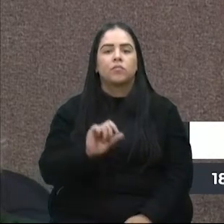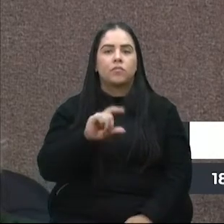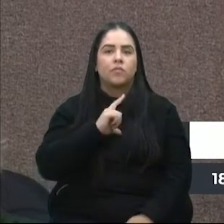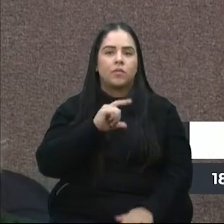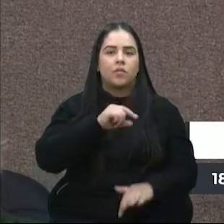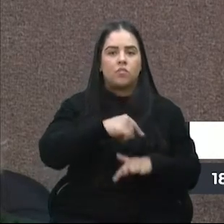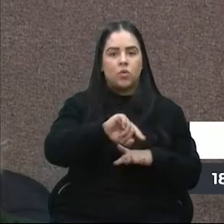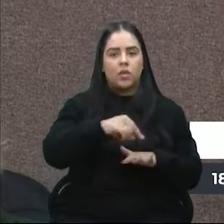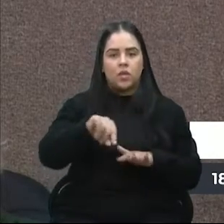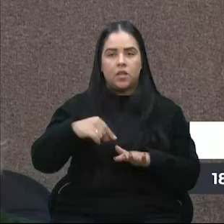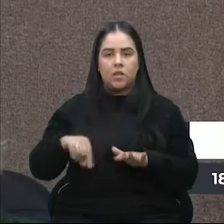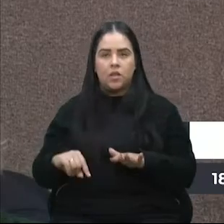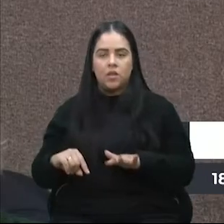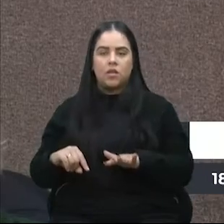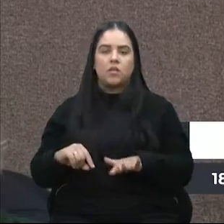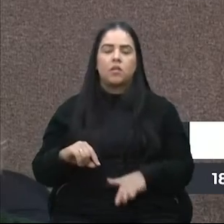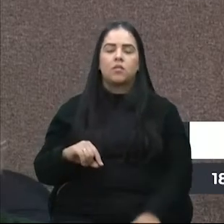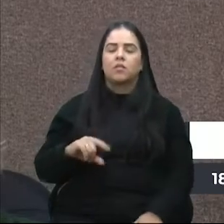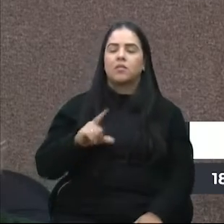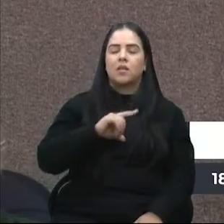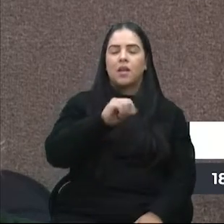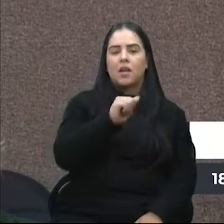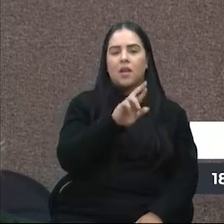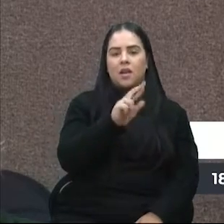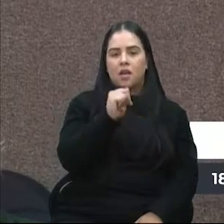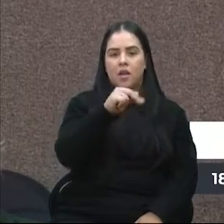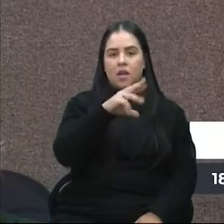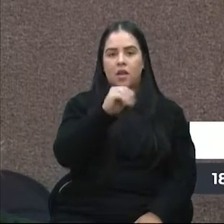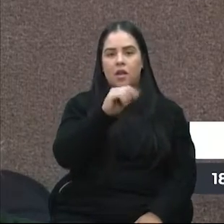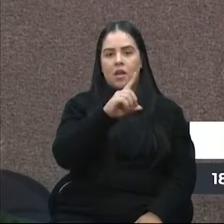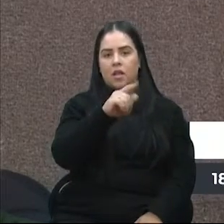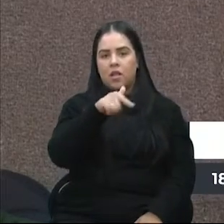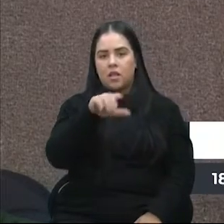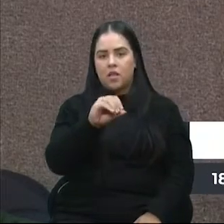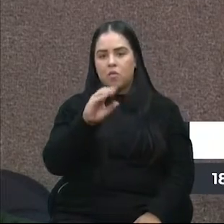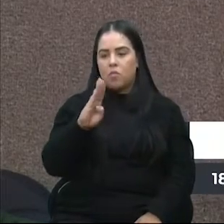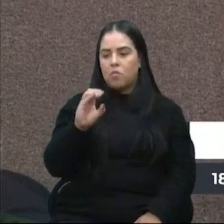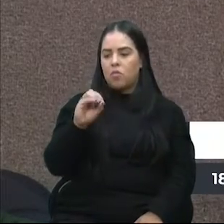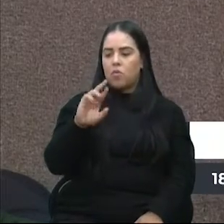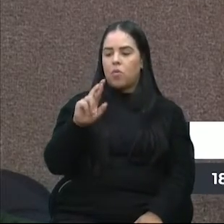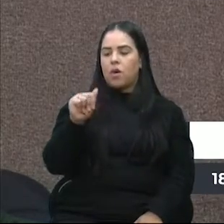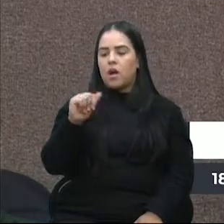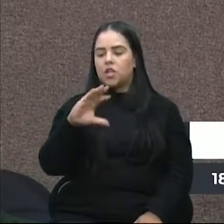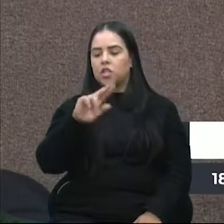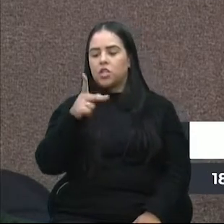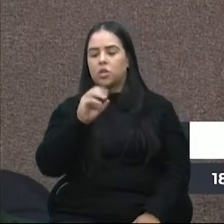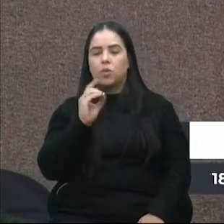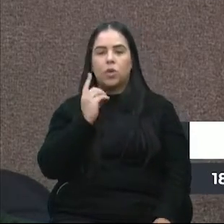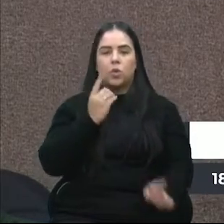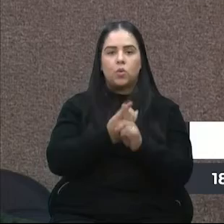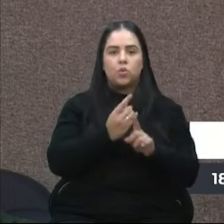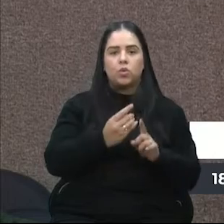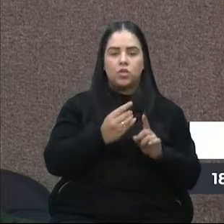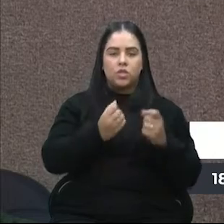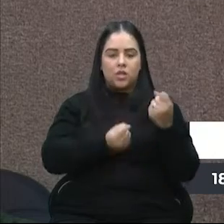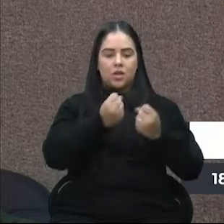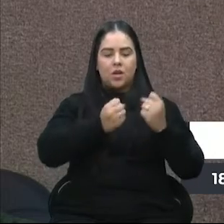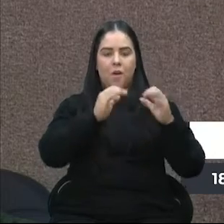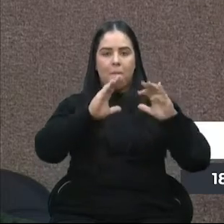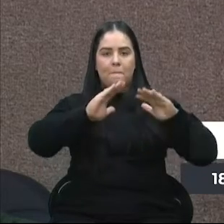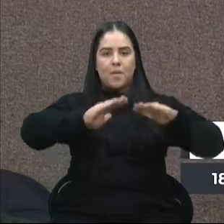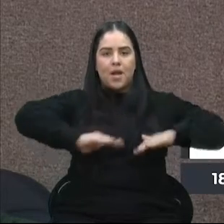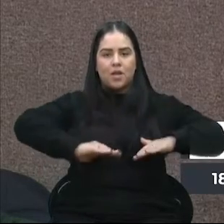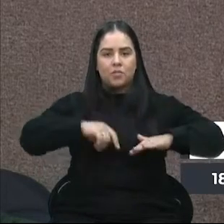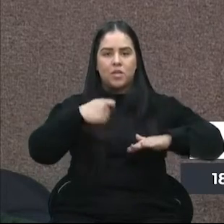o arrancadão, o borrachão, o encontro de carro baixo, envolve o setor de autopeças, mecânica